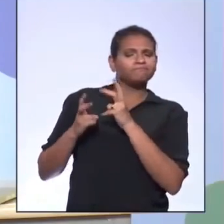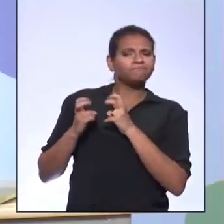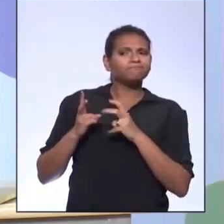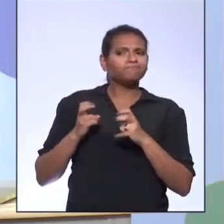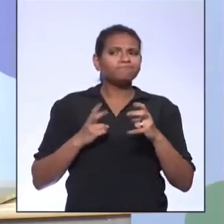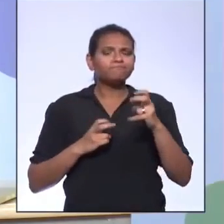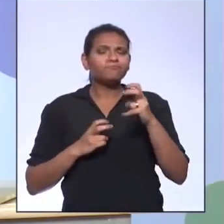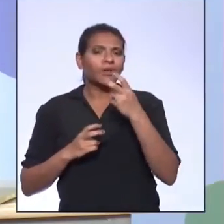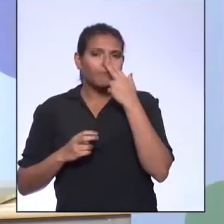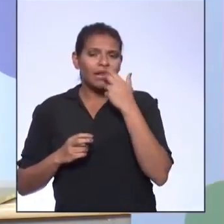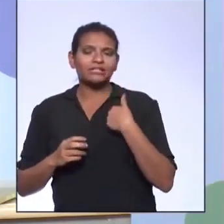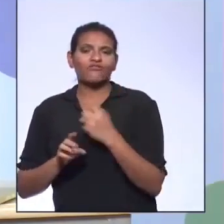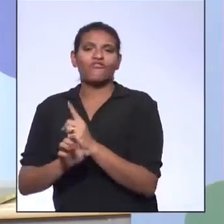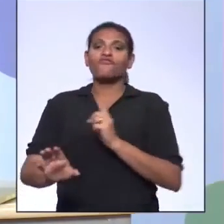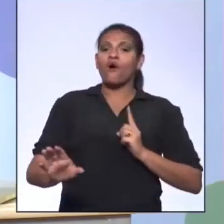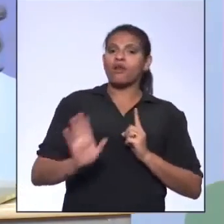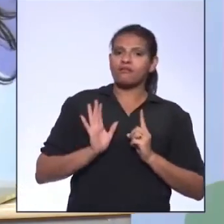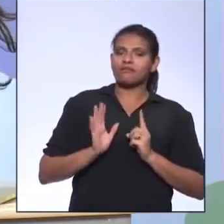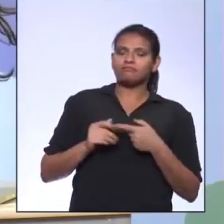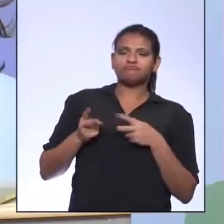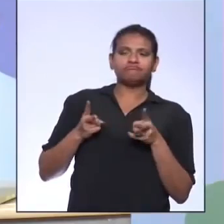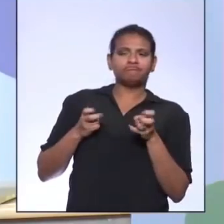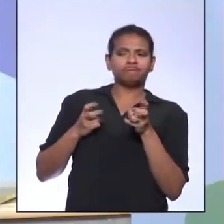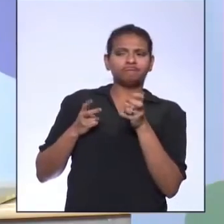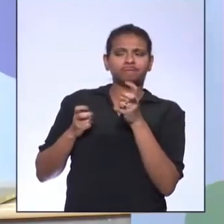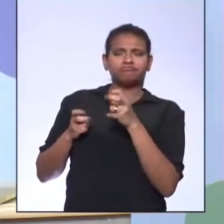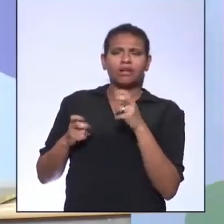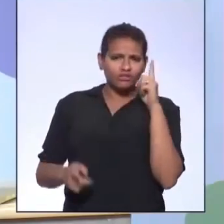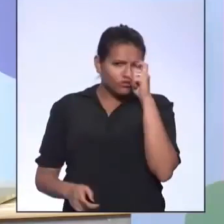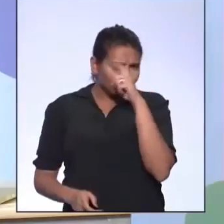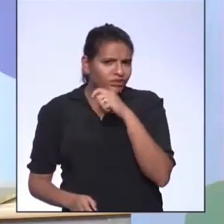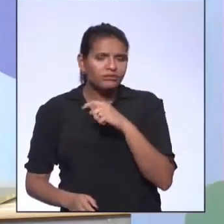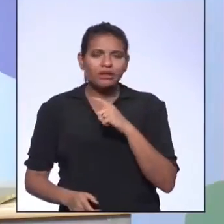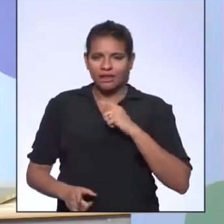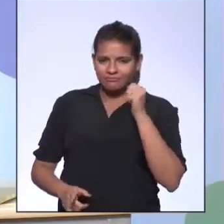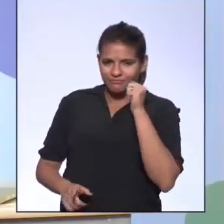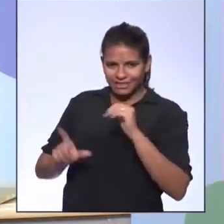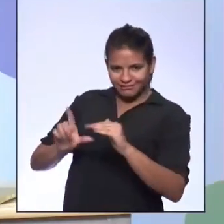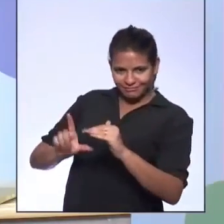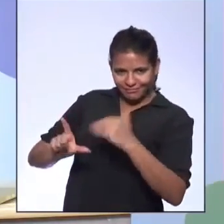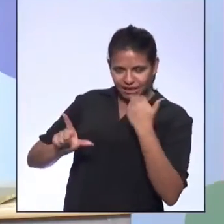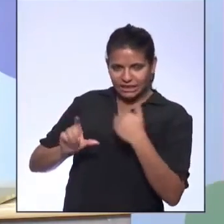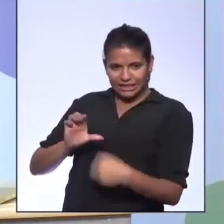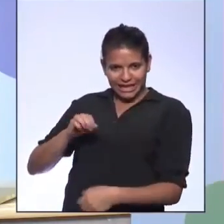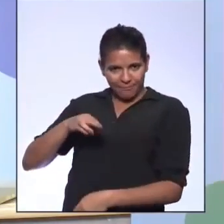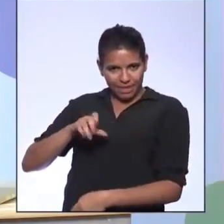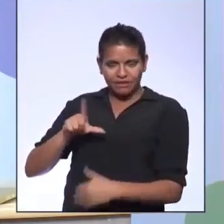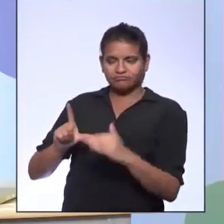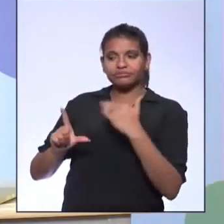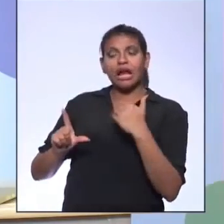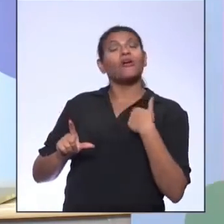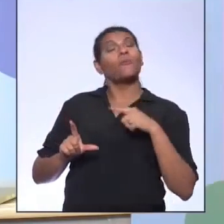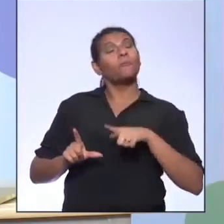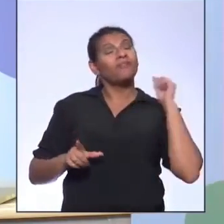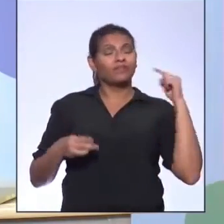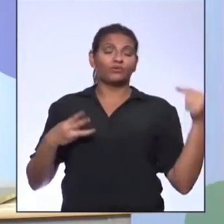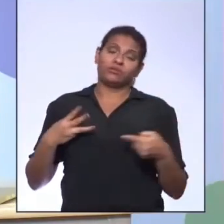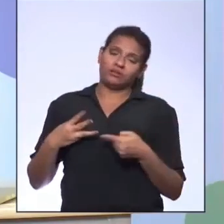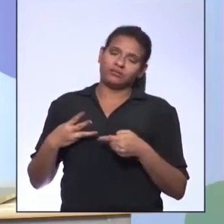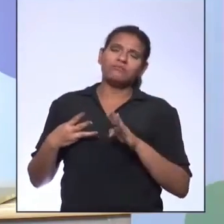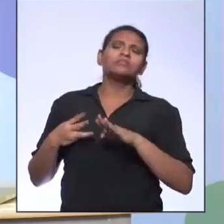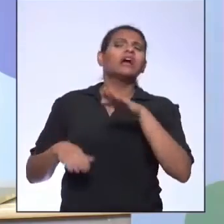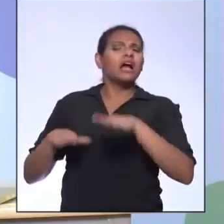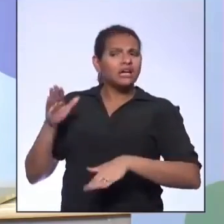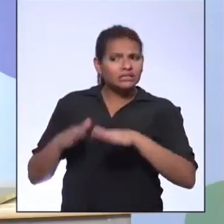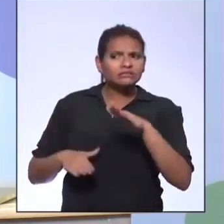pensando, refletindo, e não é fácil fazer isso. Como uma aluna falou aqui, acho que foi a Camille, ela falou, eu prefiro fazer o 3, mas se eu não tiver um dia legal, eu acabo no